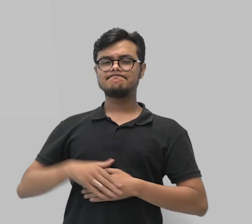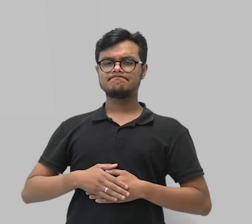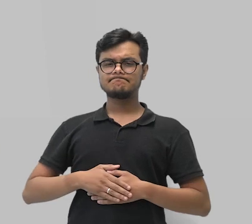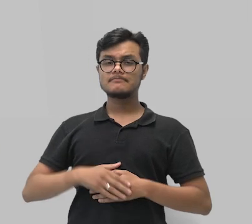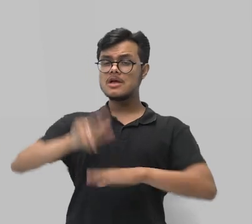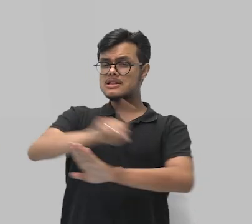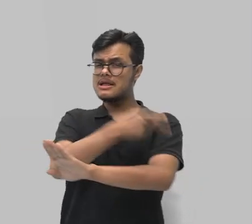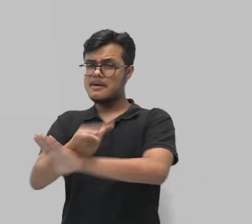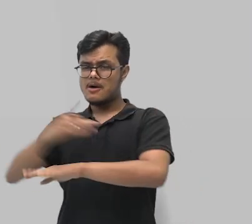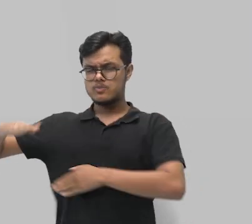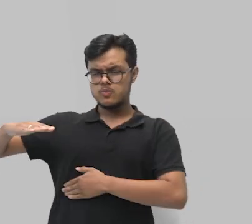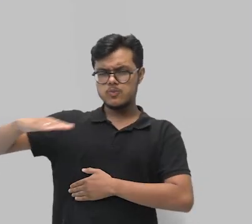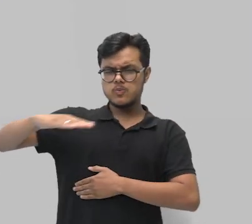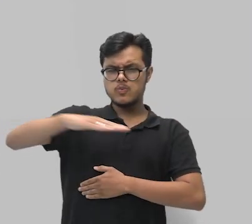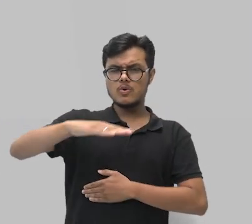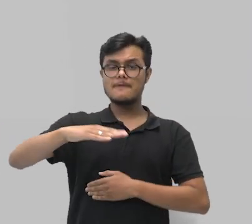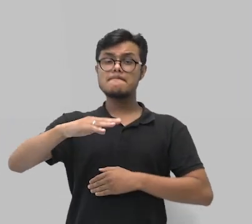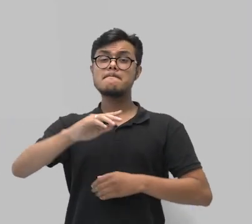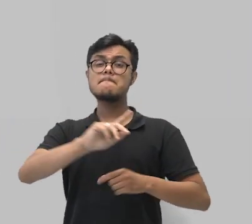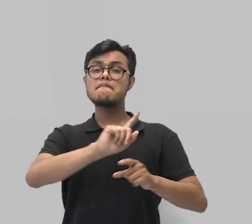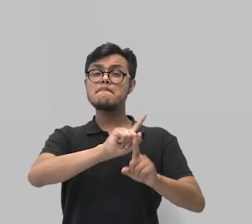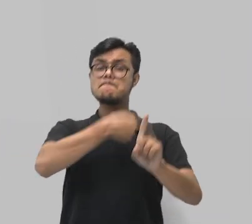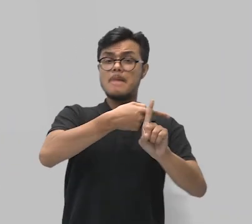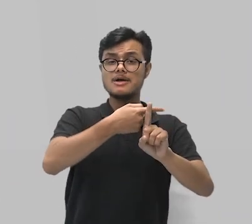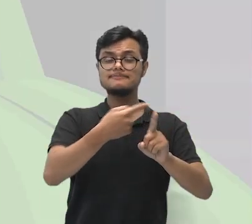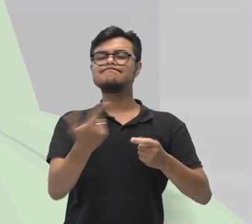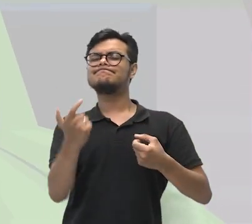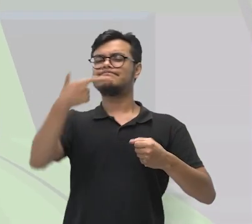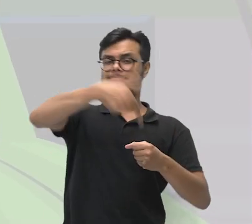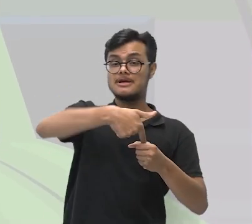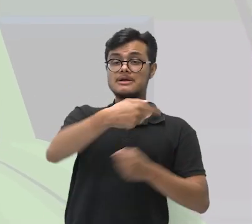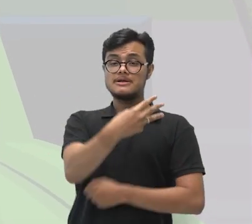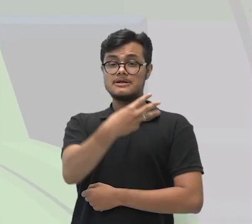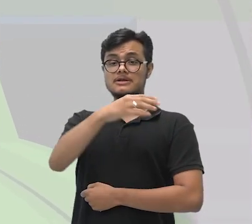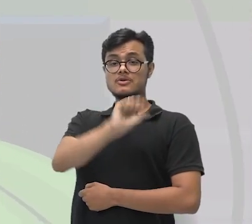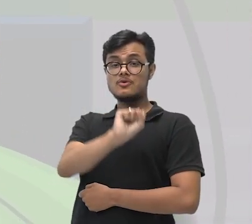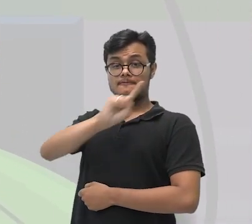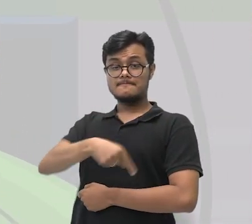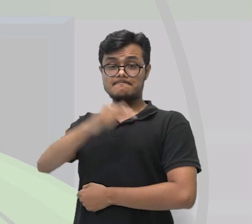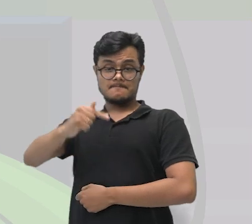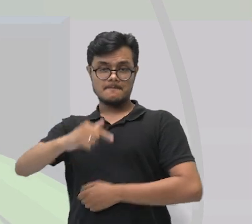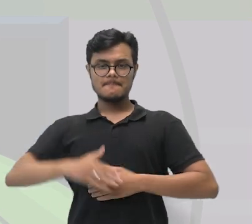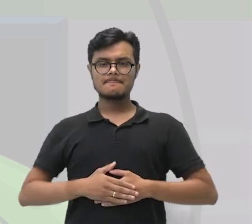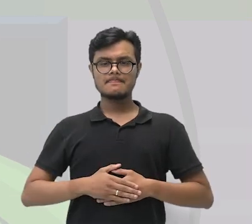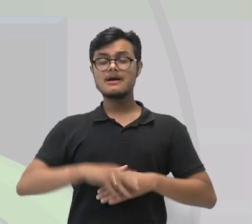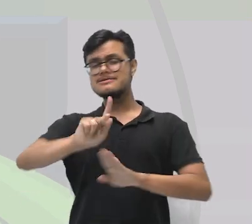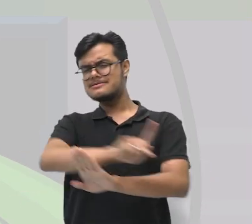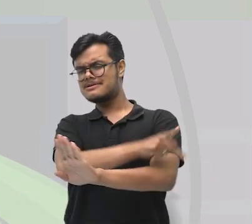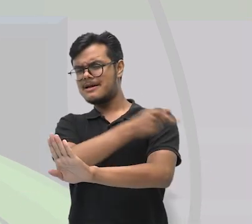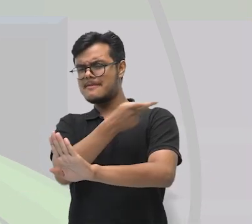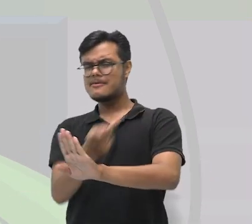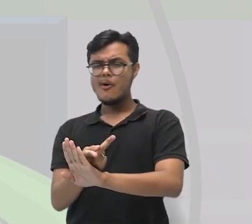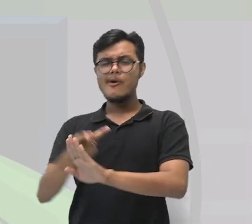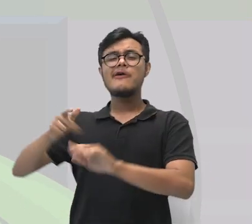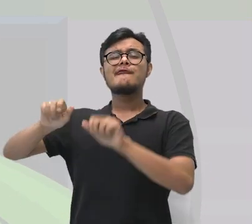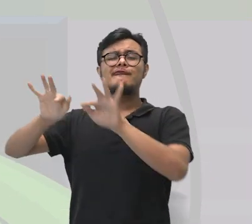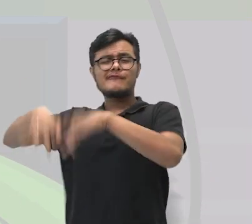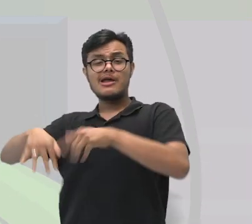o professor Paulo coloca mais 38,7 litros. E no terceiro e último abastecimento do mês, são